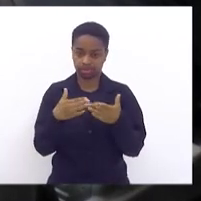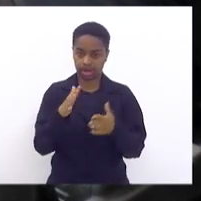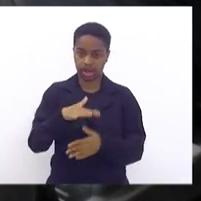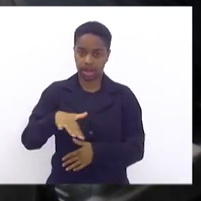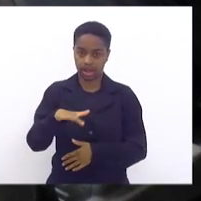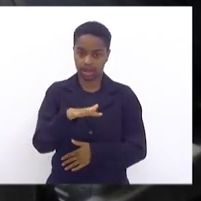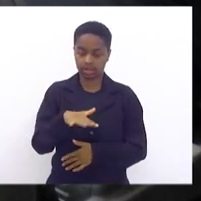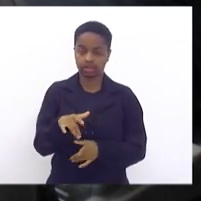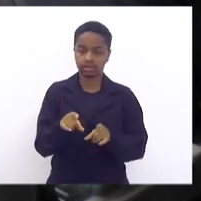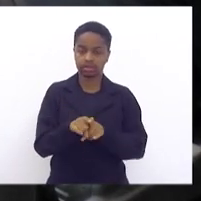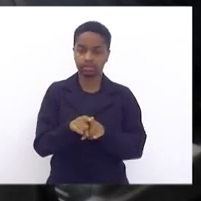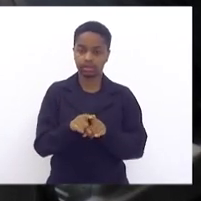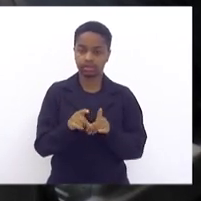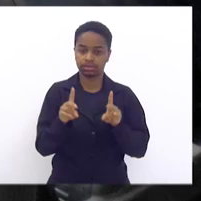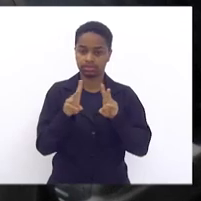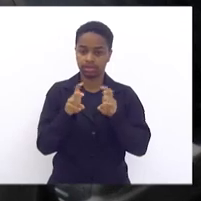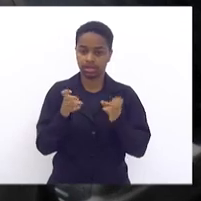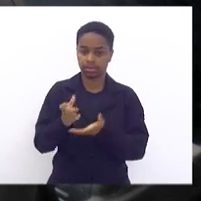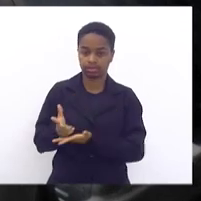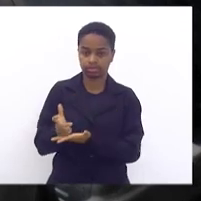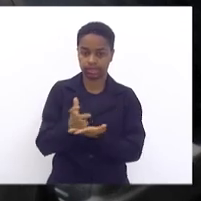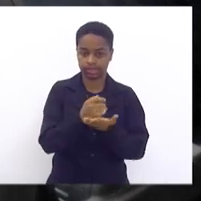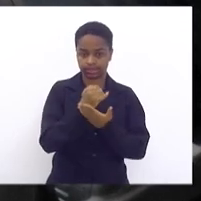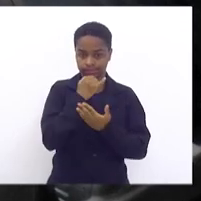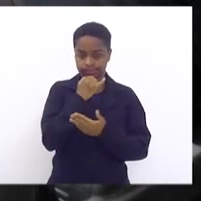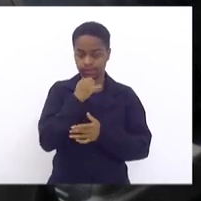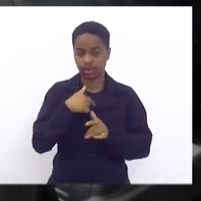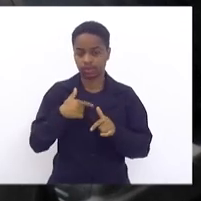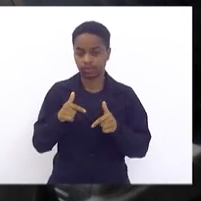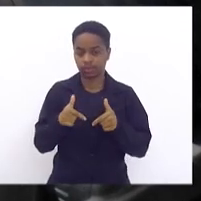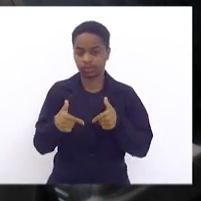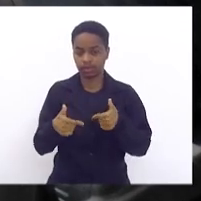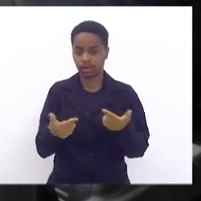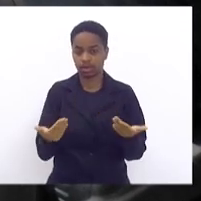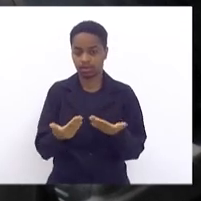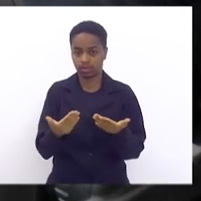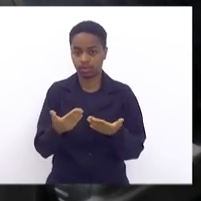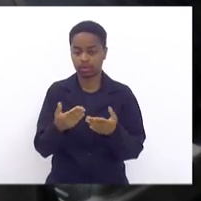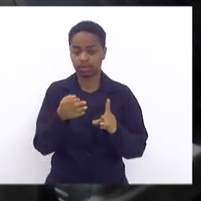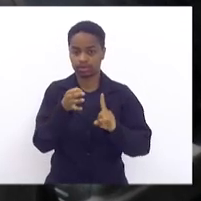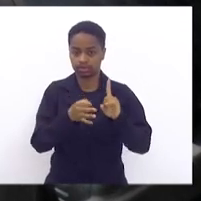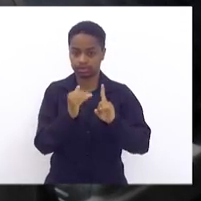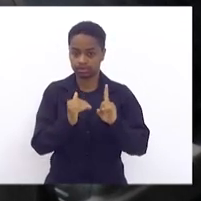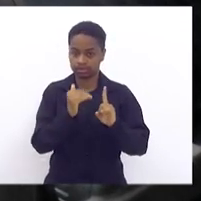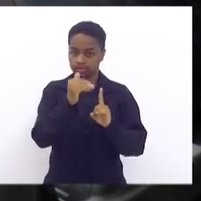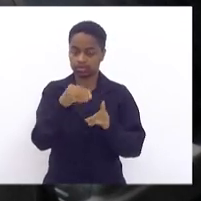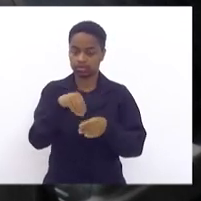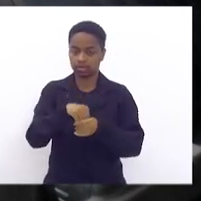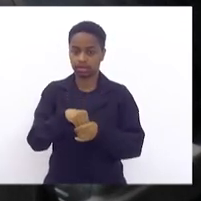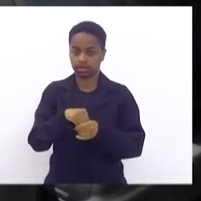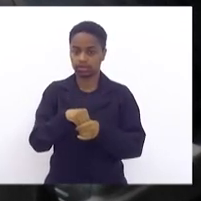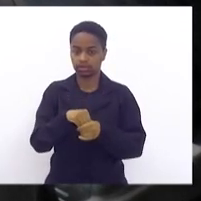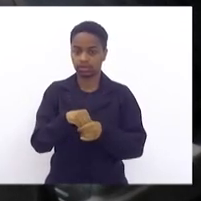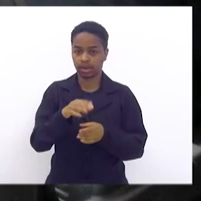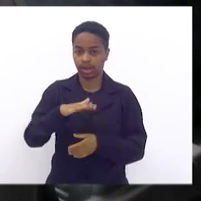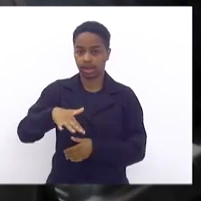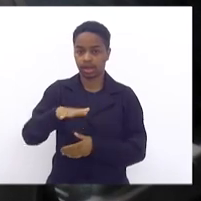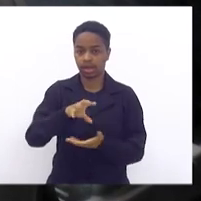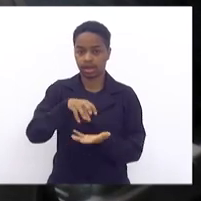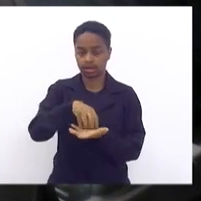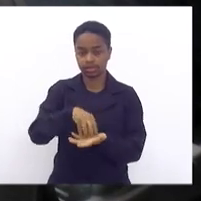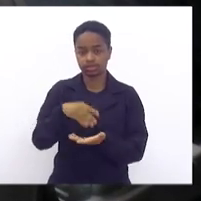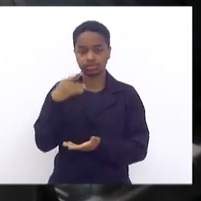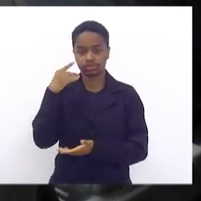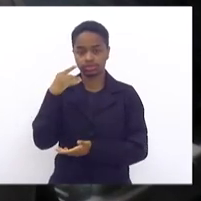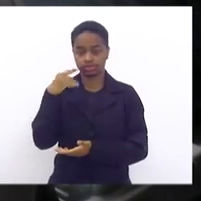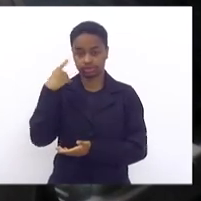área, até mesmo uma questão tributária, por exemplo. Eu atualmente atuo como desembargadora numa Câmara de Direito Público.